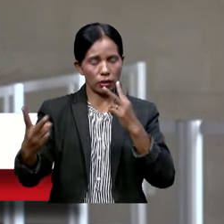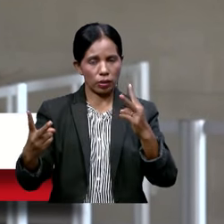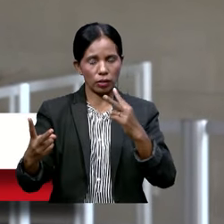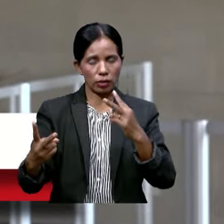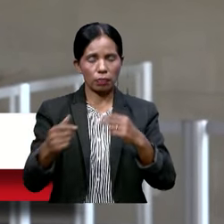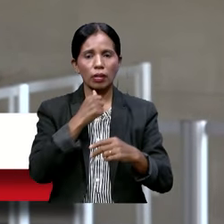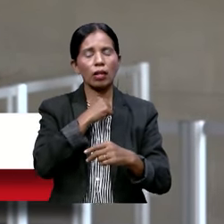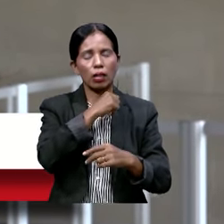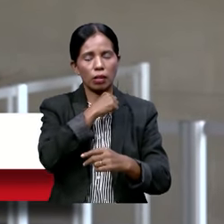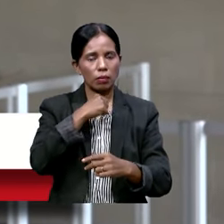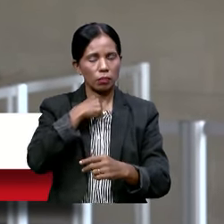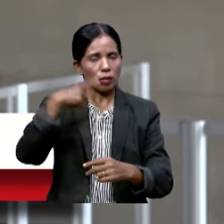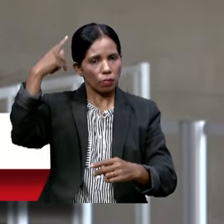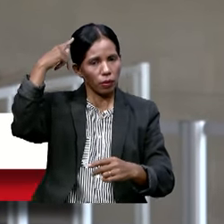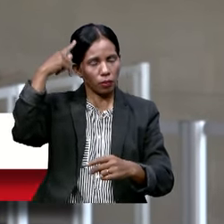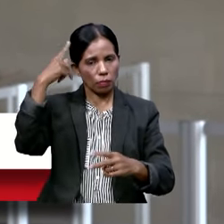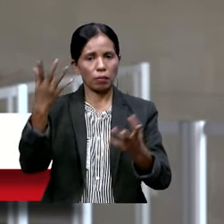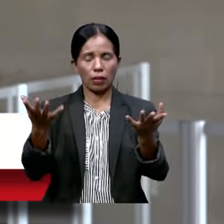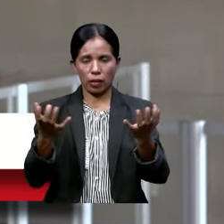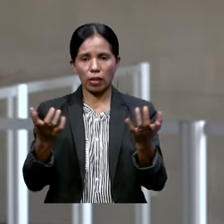como sempre eu digo, é possível.